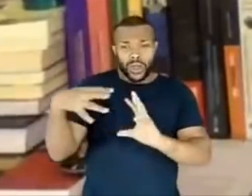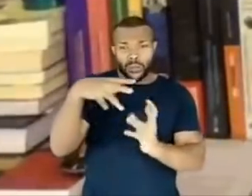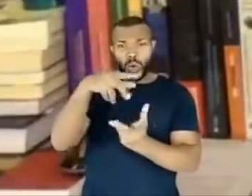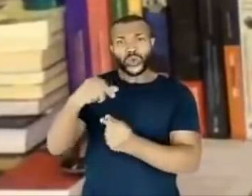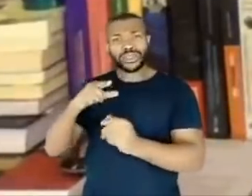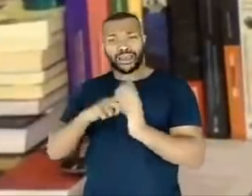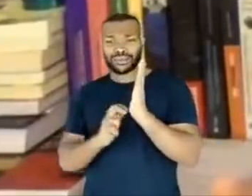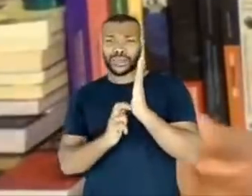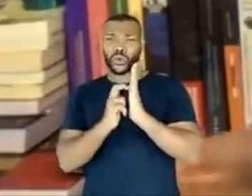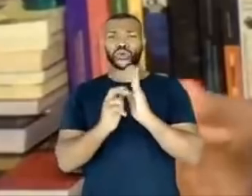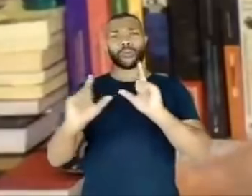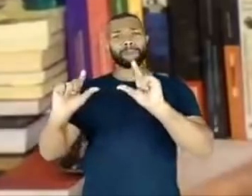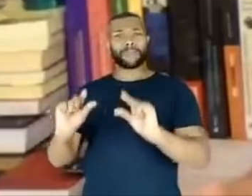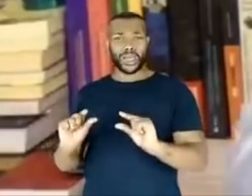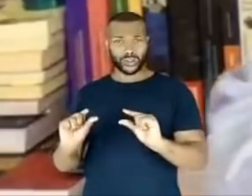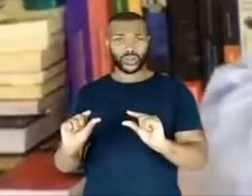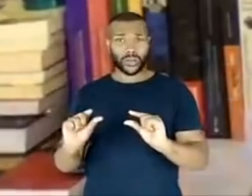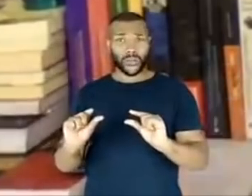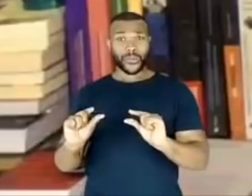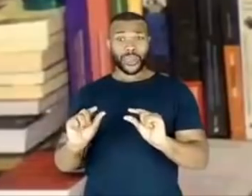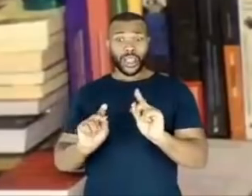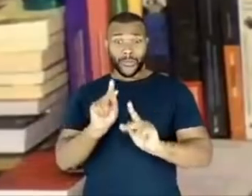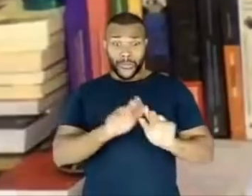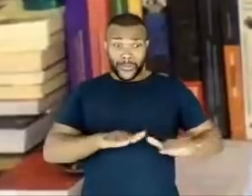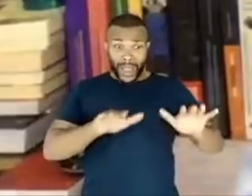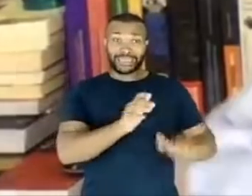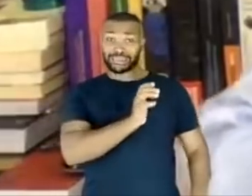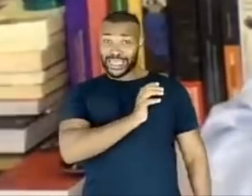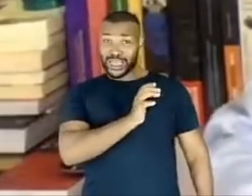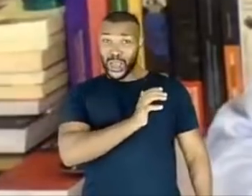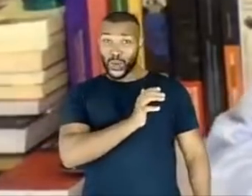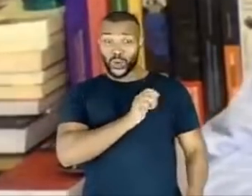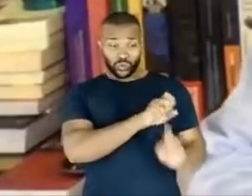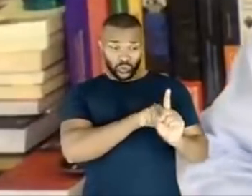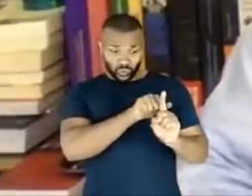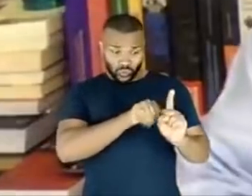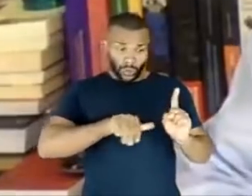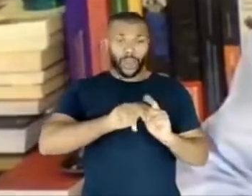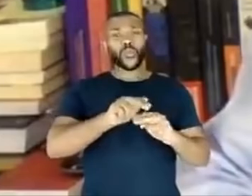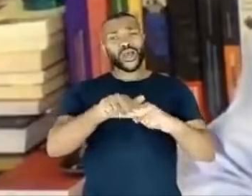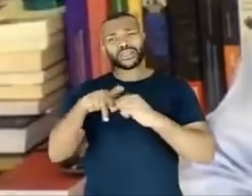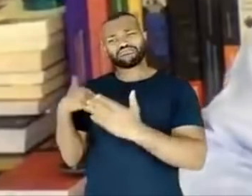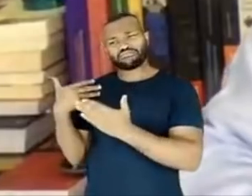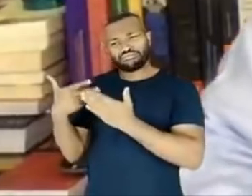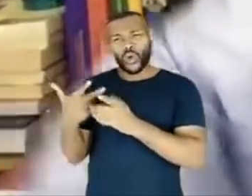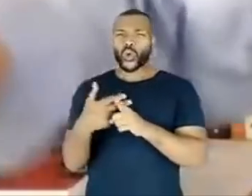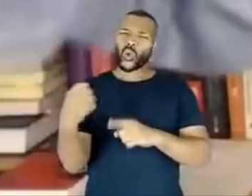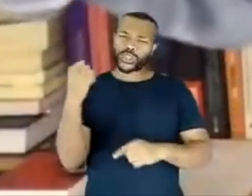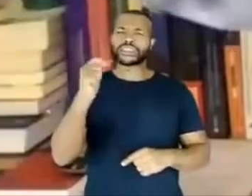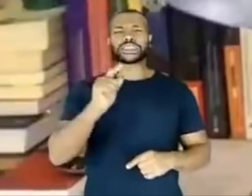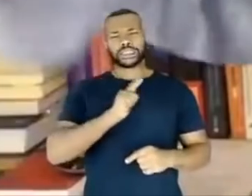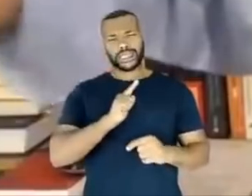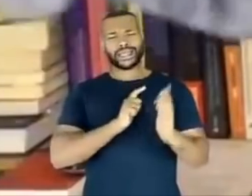muito baixa e todos os países ricos, socialmente, com conquistas extraordinárias, têm uma carga